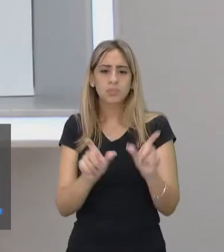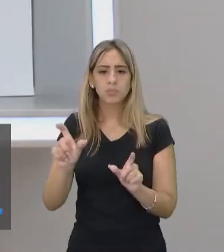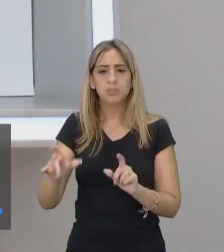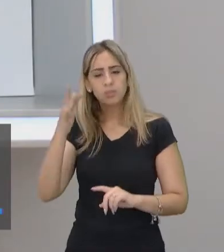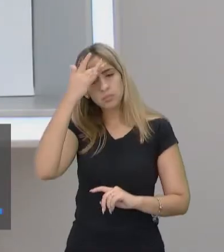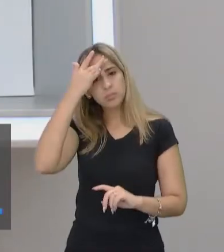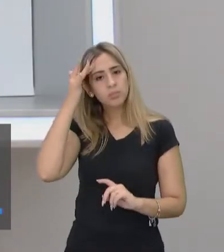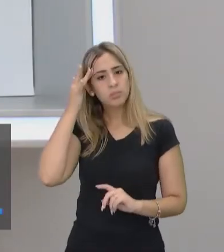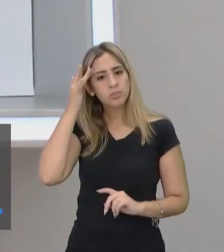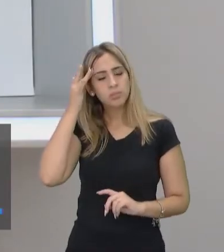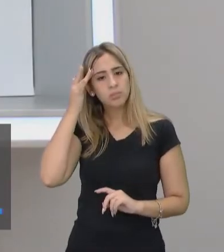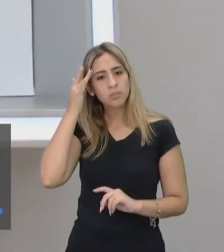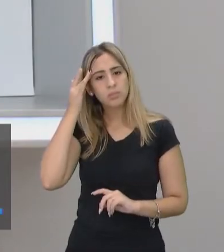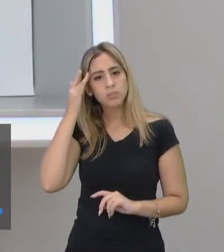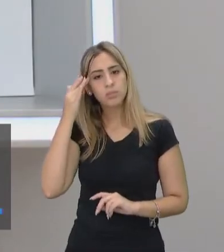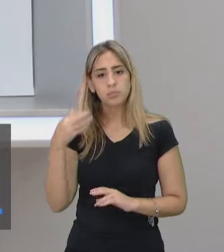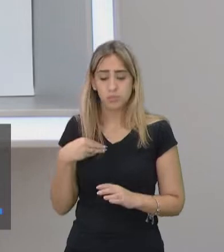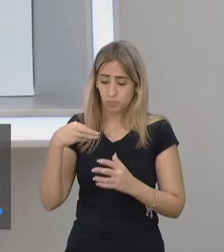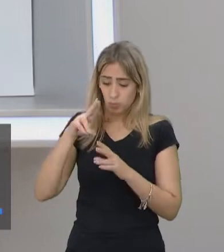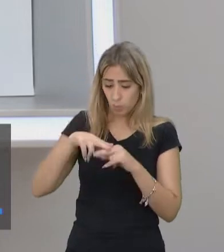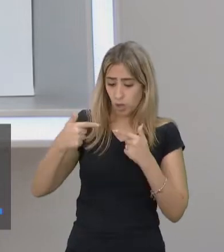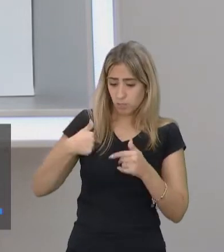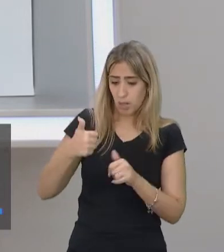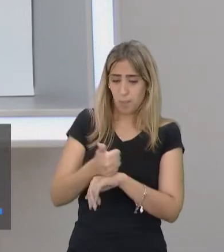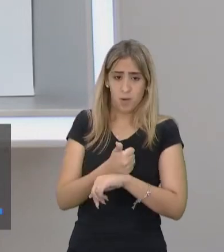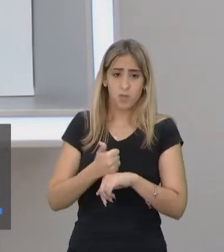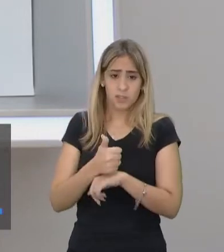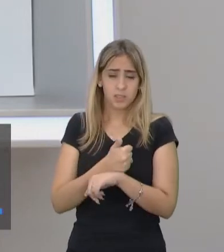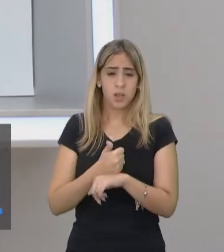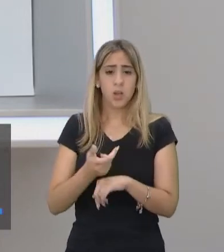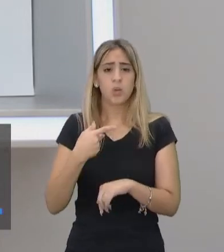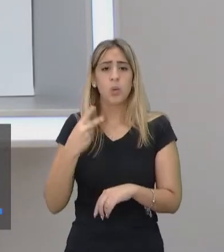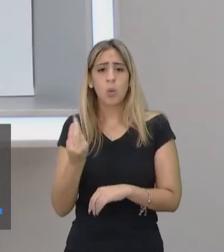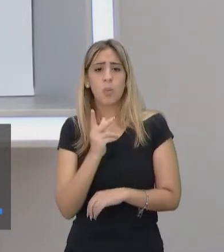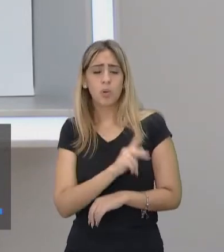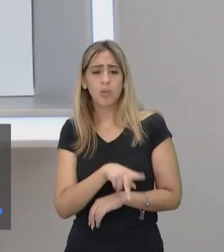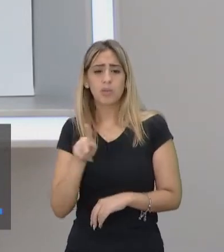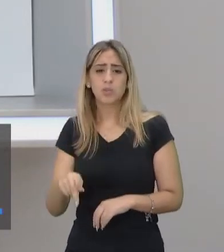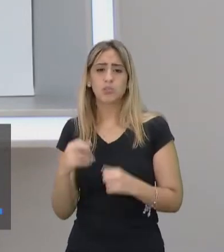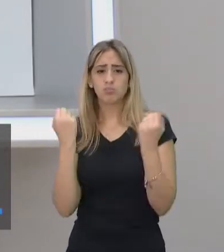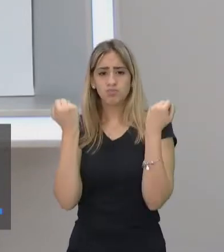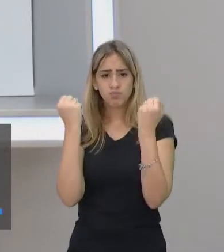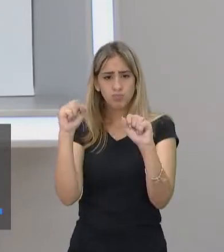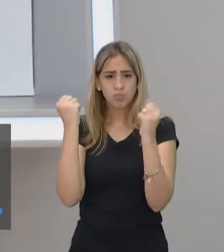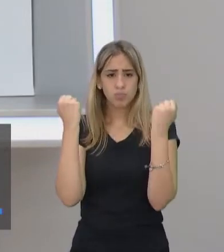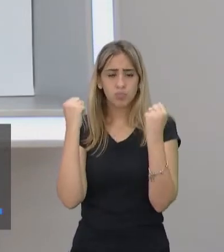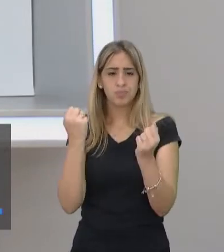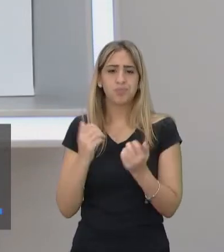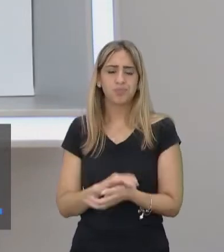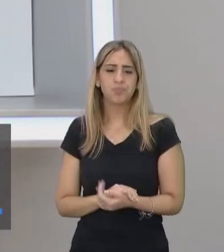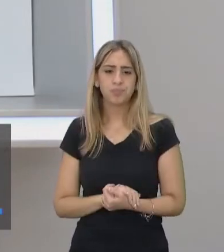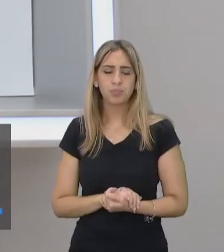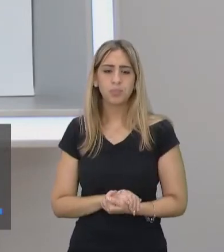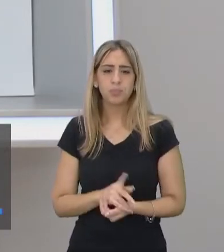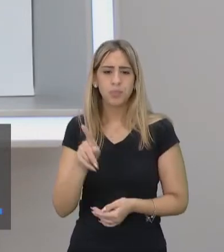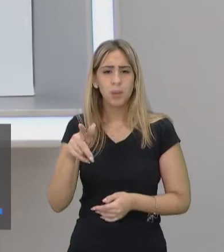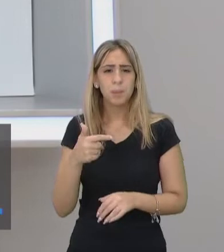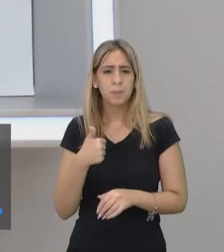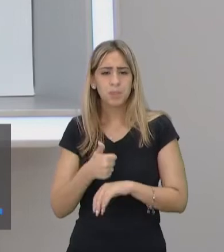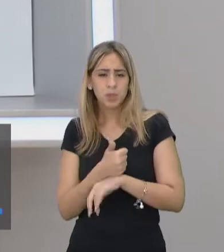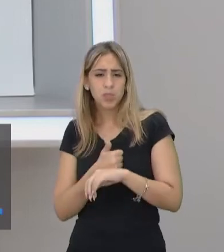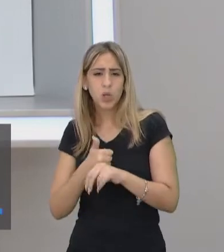pessoas por meio da minha profissão, né? Sendo ali como professora de ginástica, ou como aquele profissional